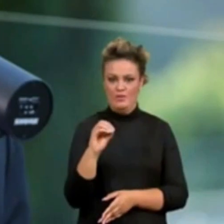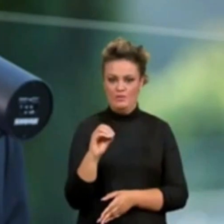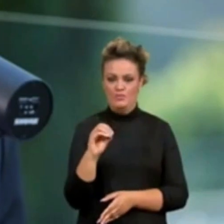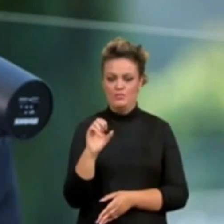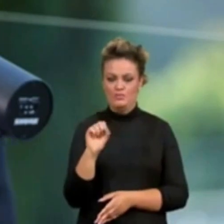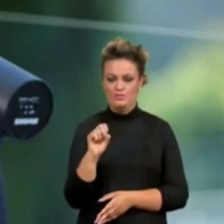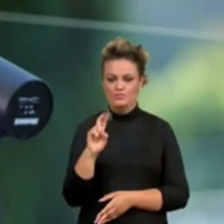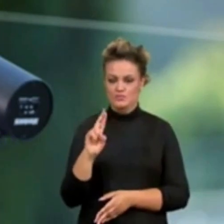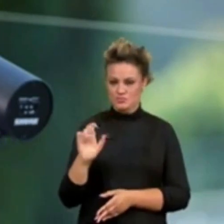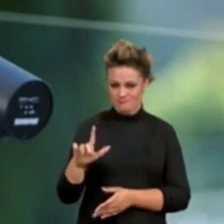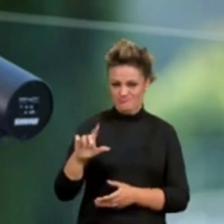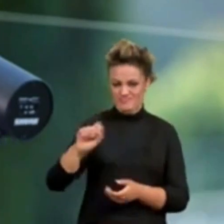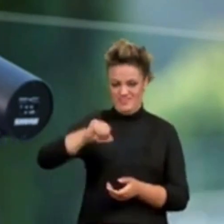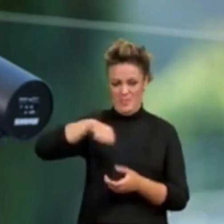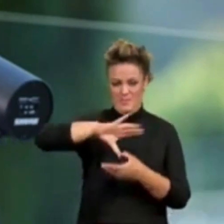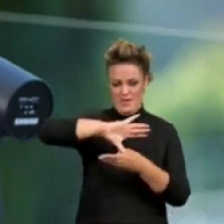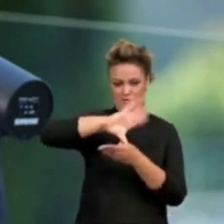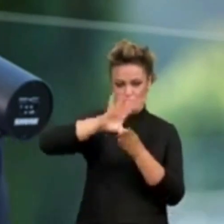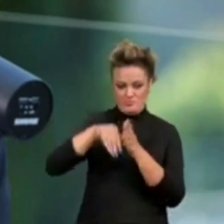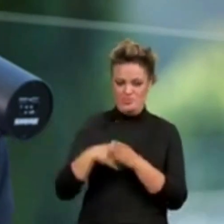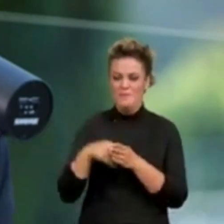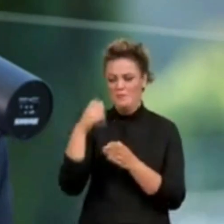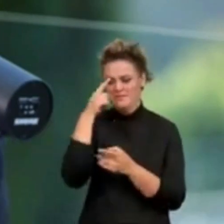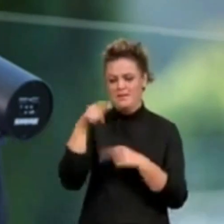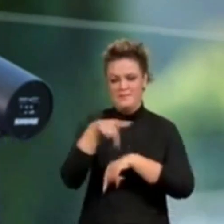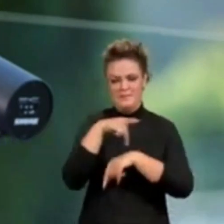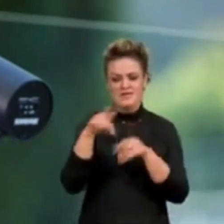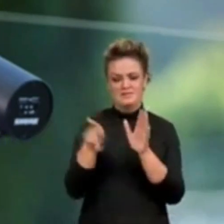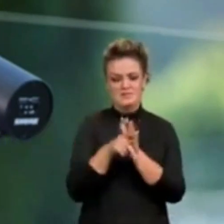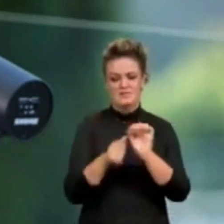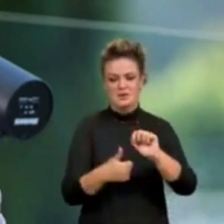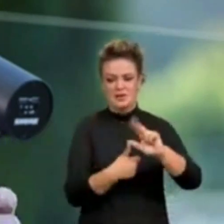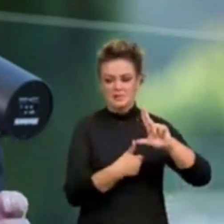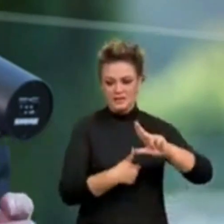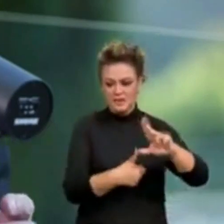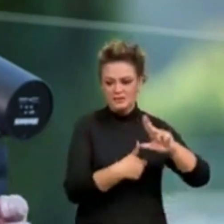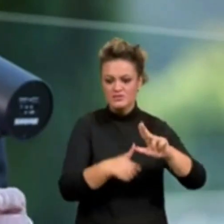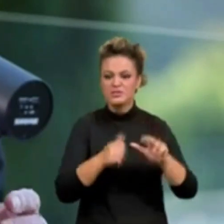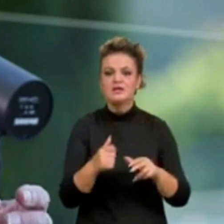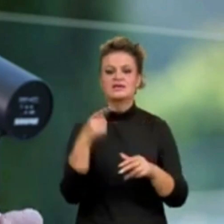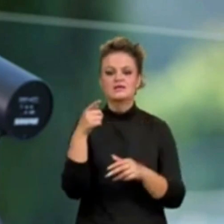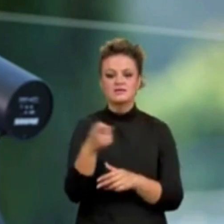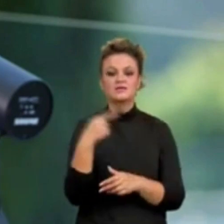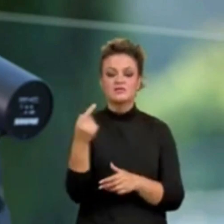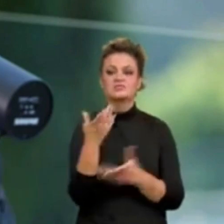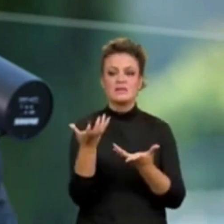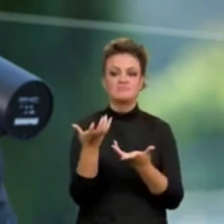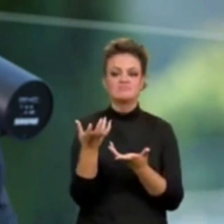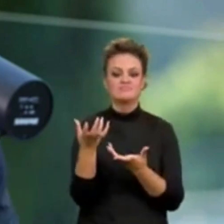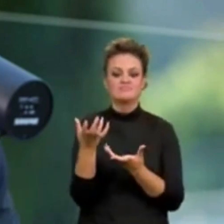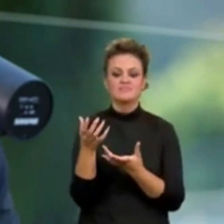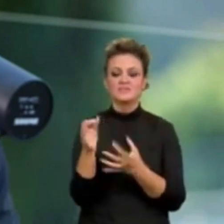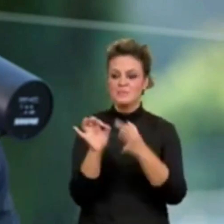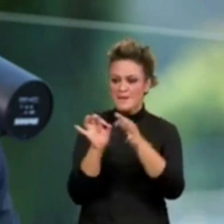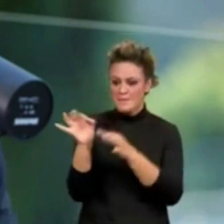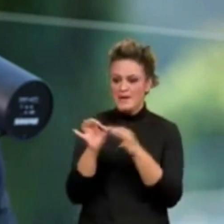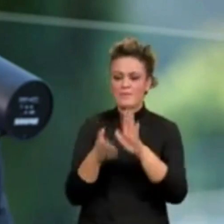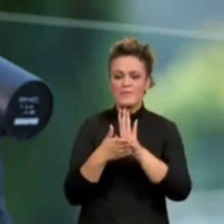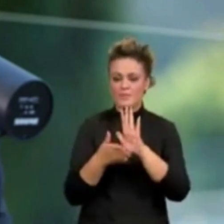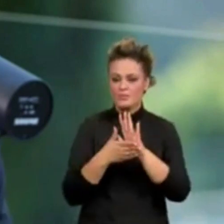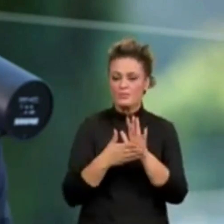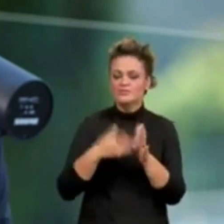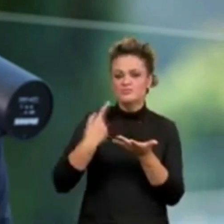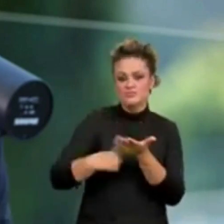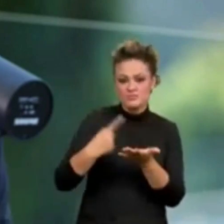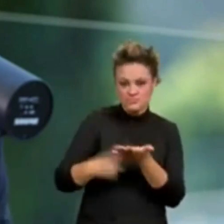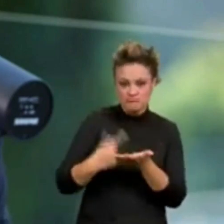e Bolívia. E nós queremos também preparar aqui a proposta de acordo para